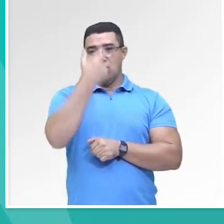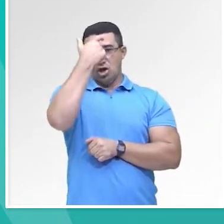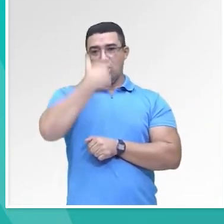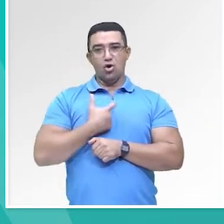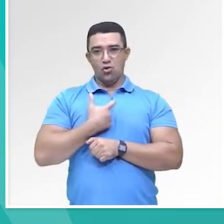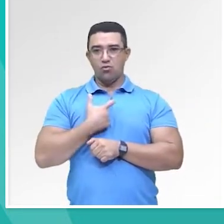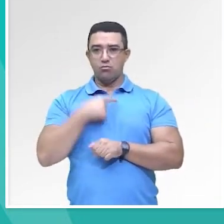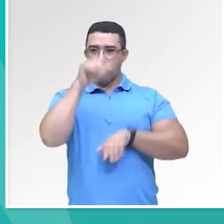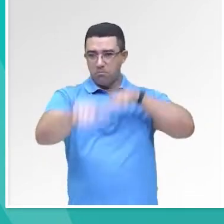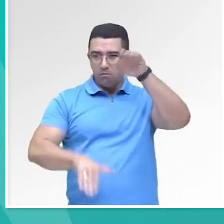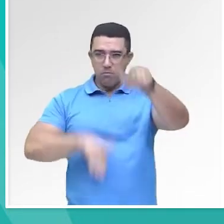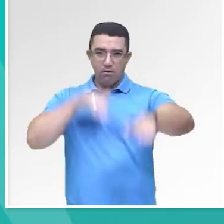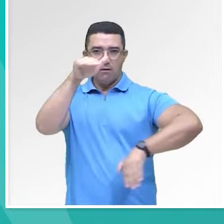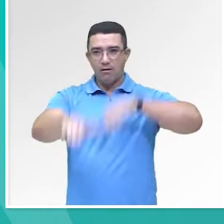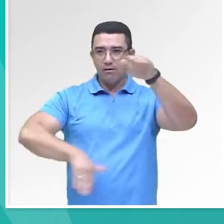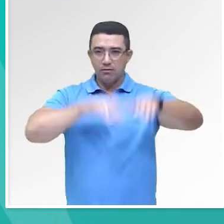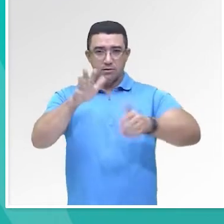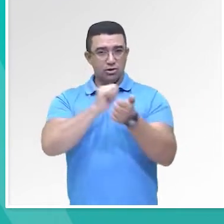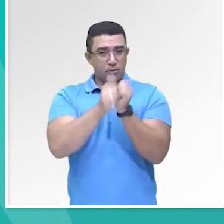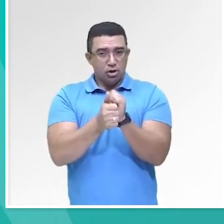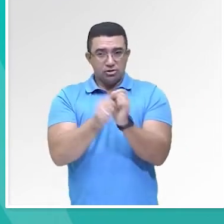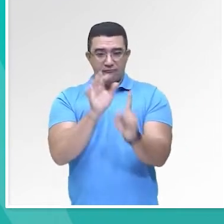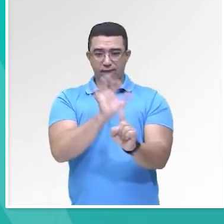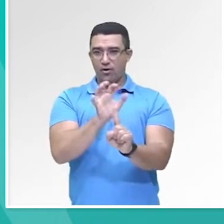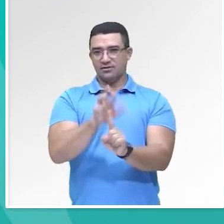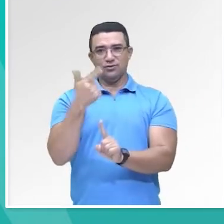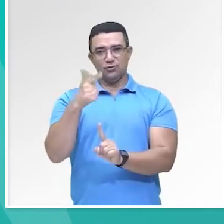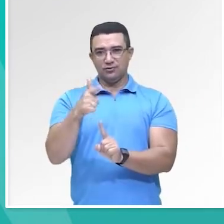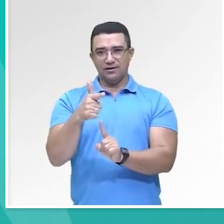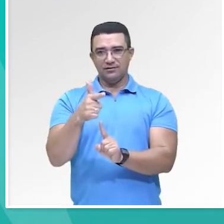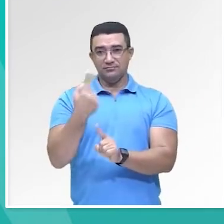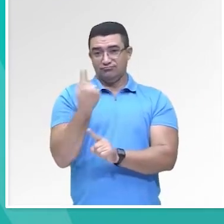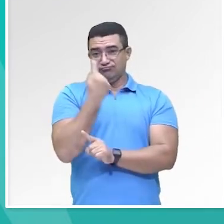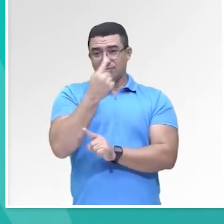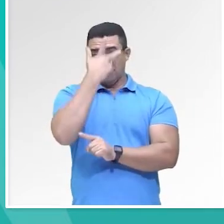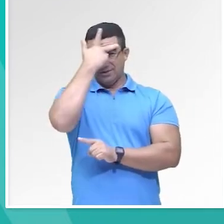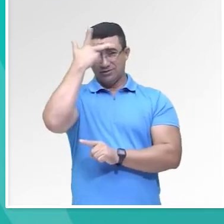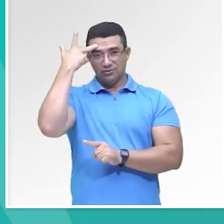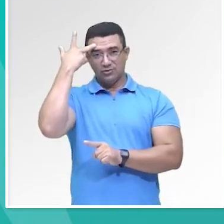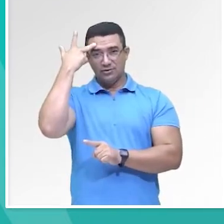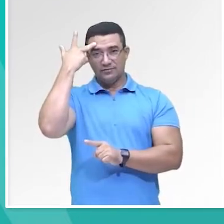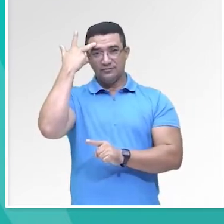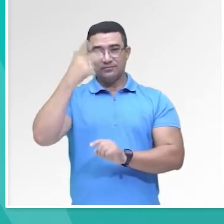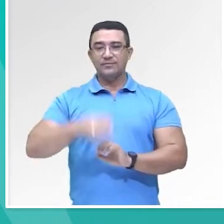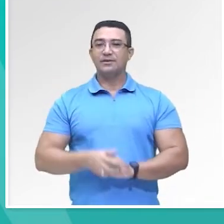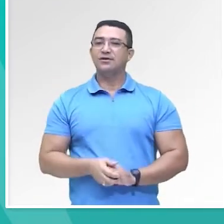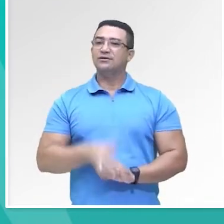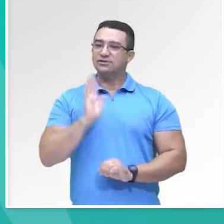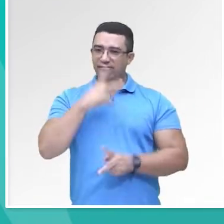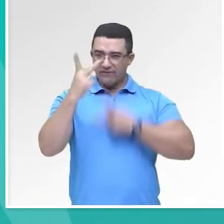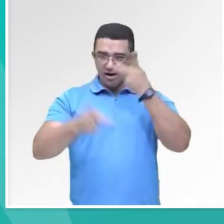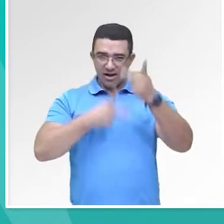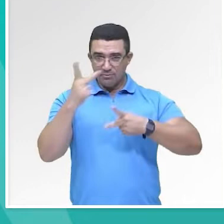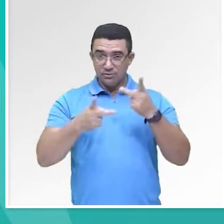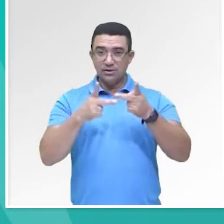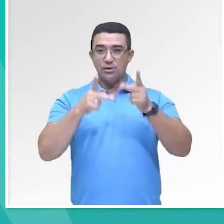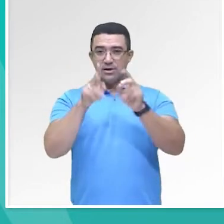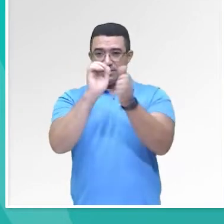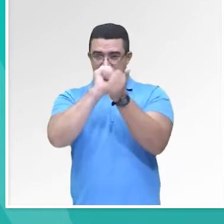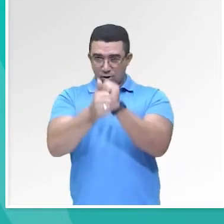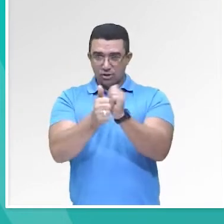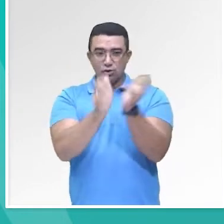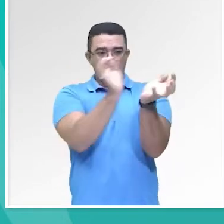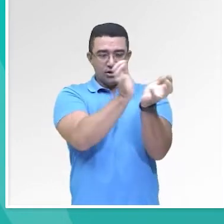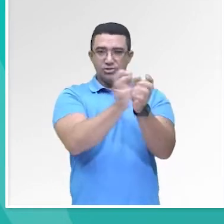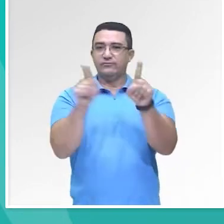caso, o esporte sem sofrer influências. Então, nós falamos sobre esportes coletivos e individuais. E